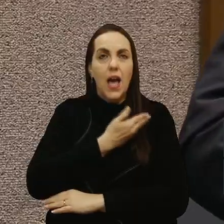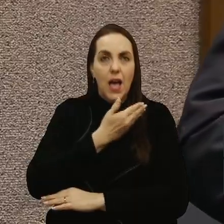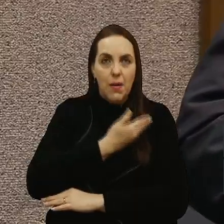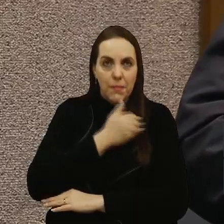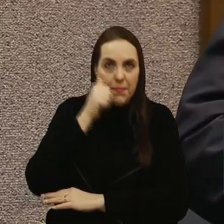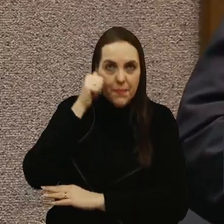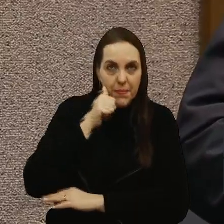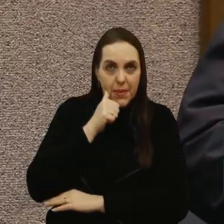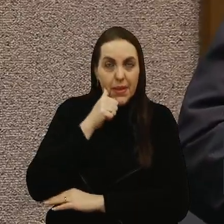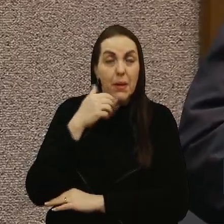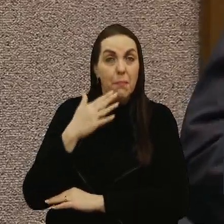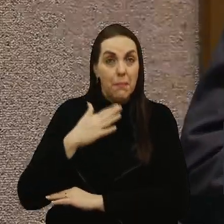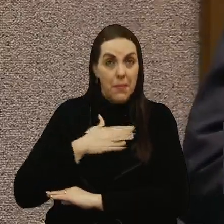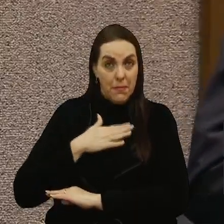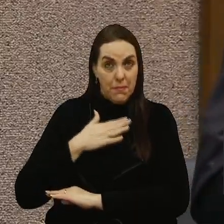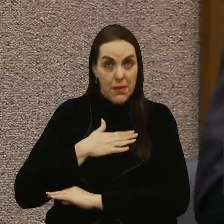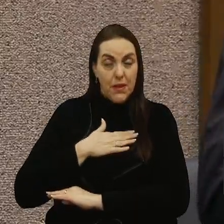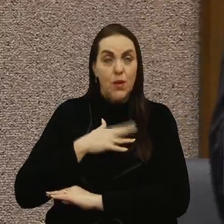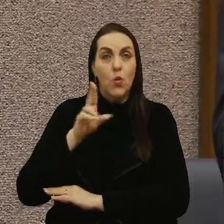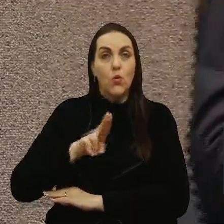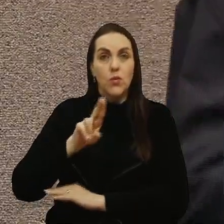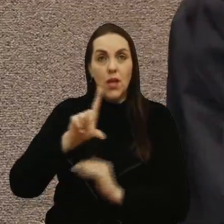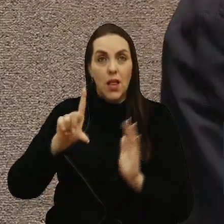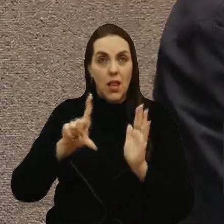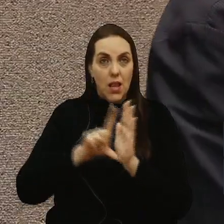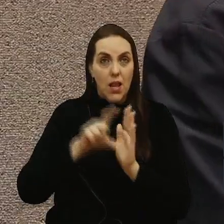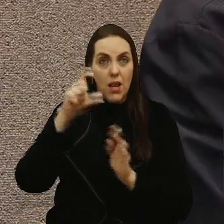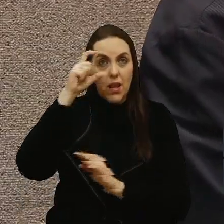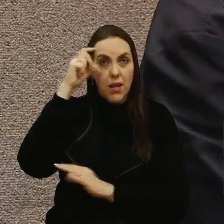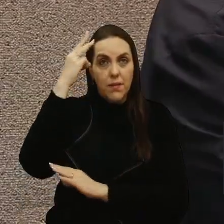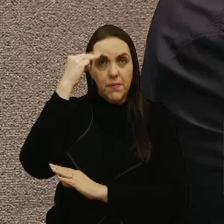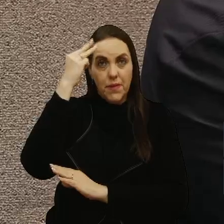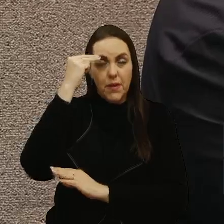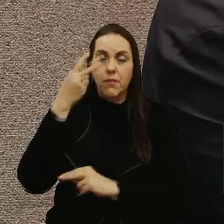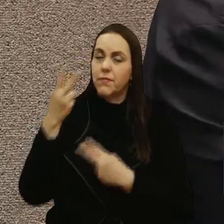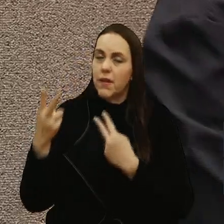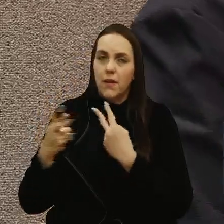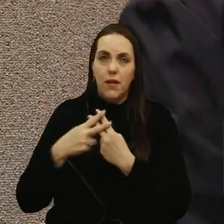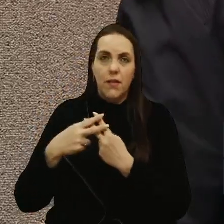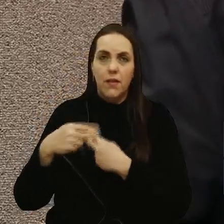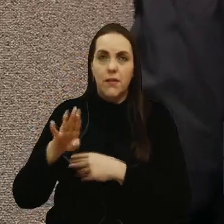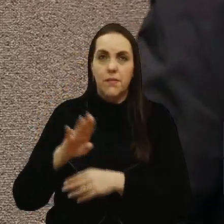usar a lei, é cadeia. É cadeia.